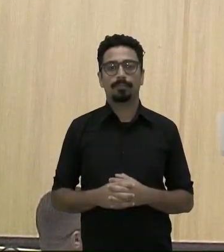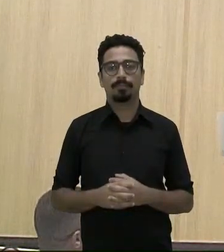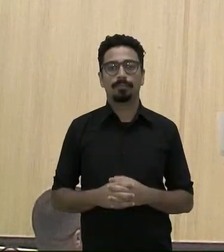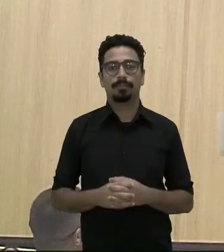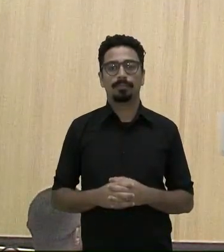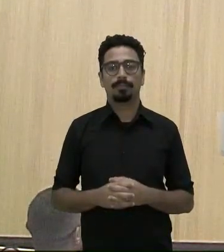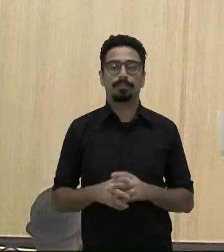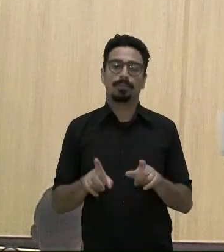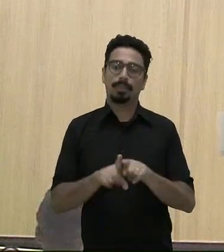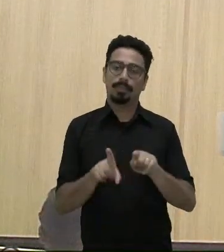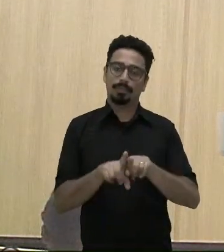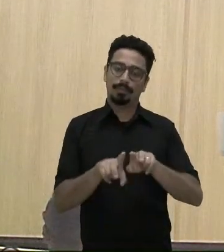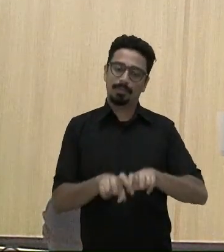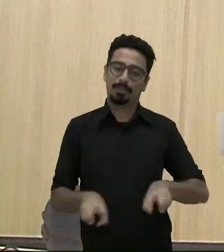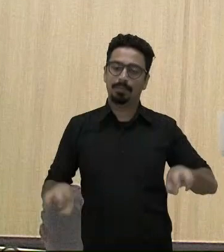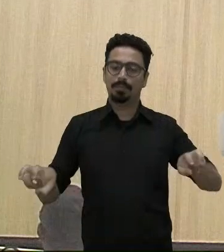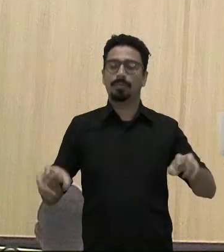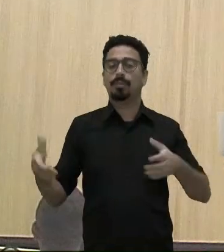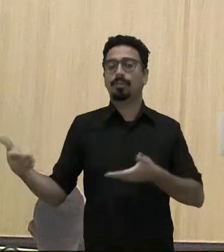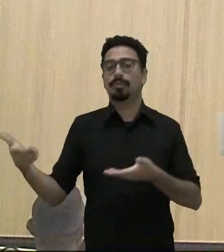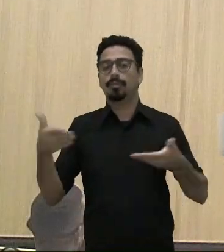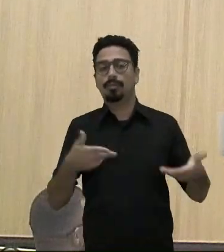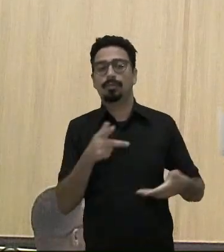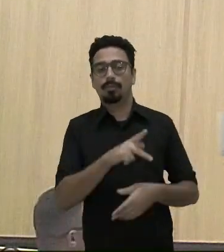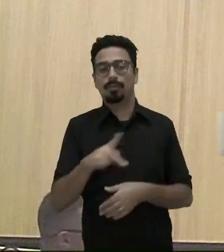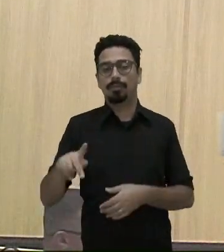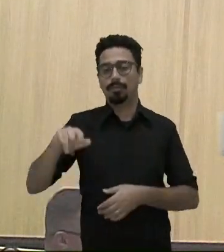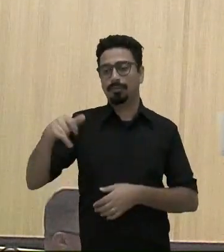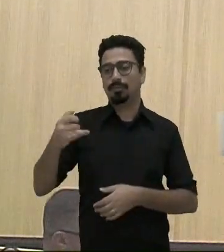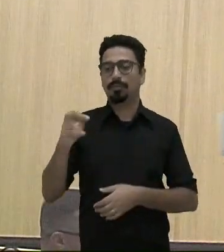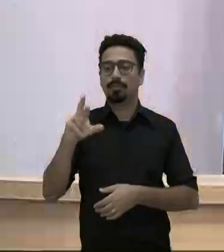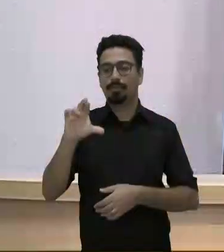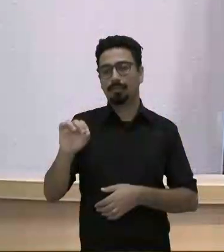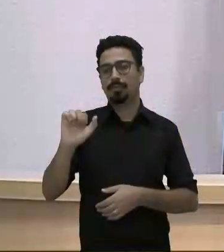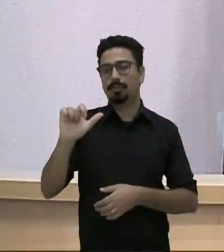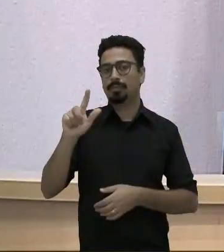E para compor a mesa, nós convidamos também o professor Jairo Alves.